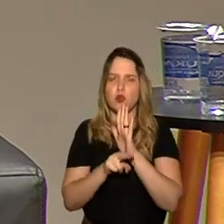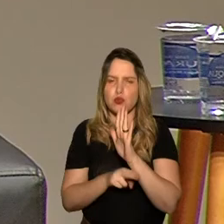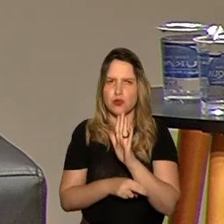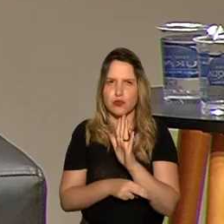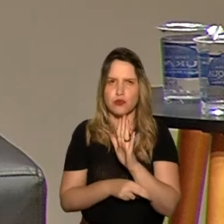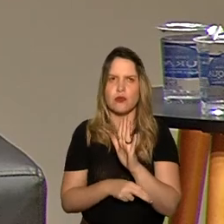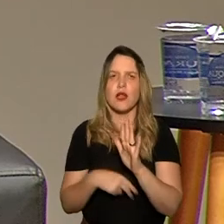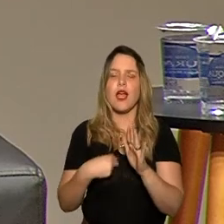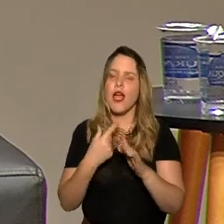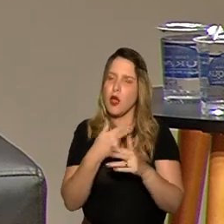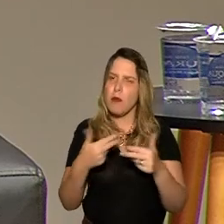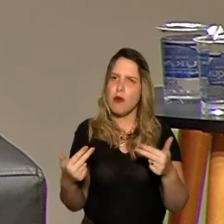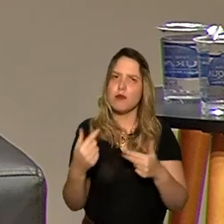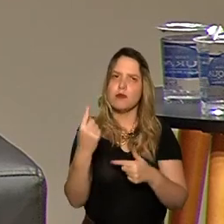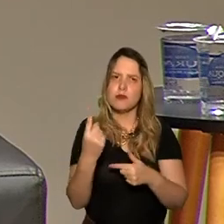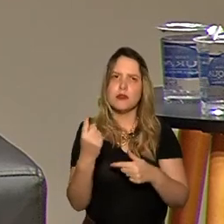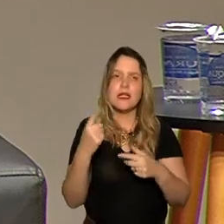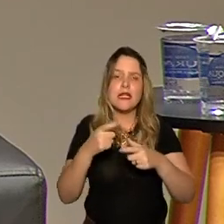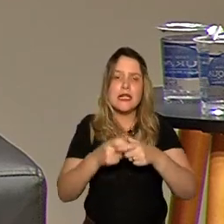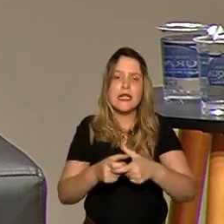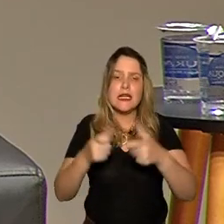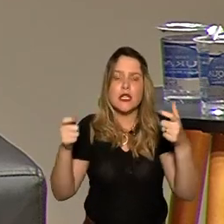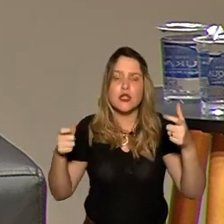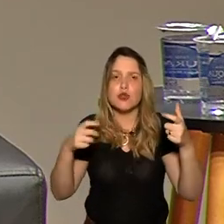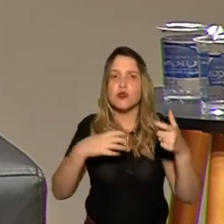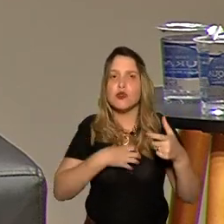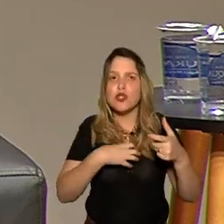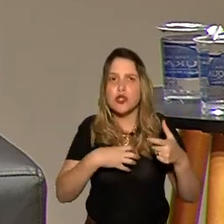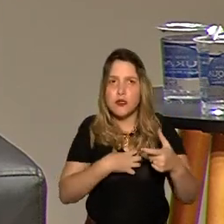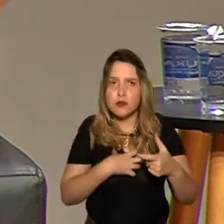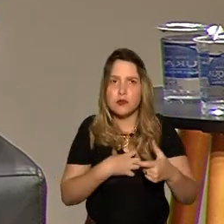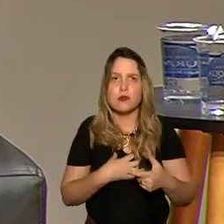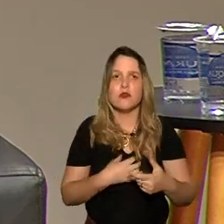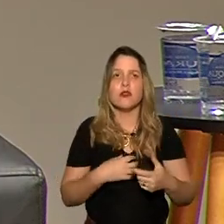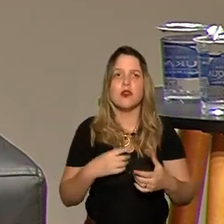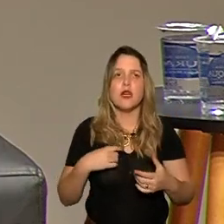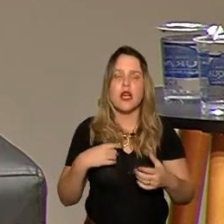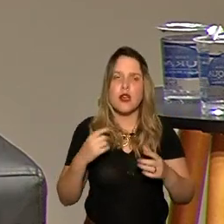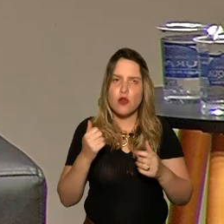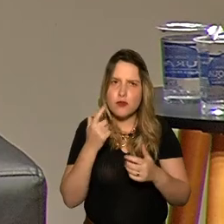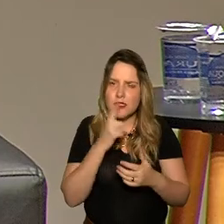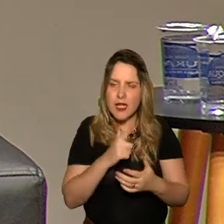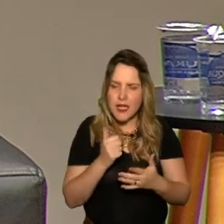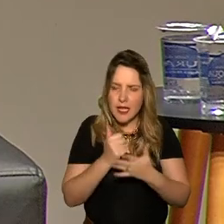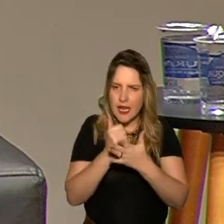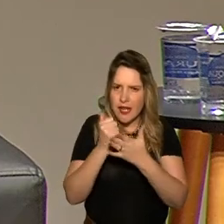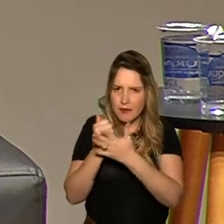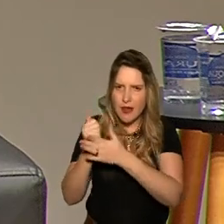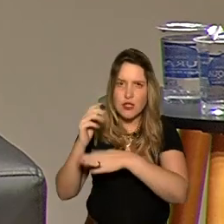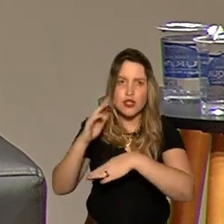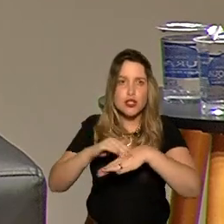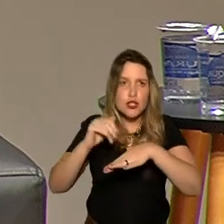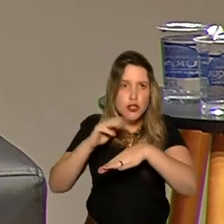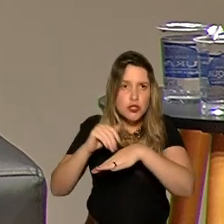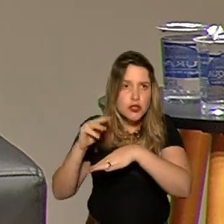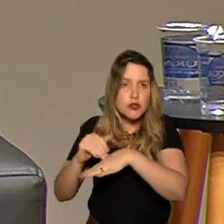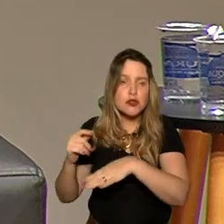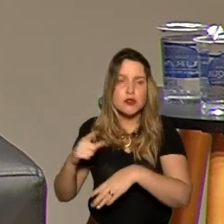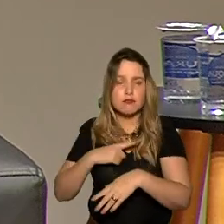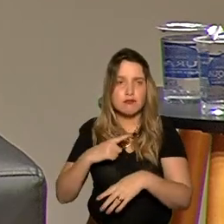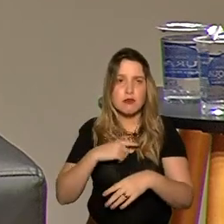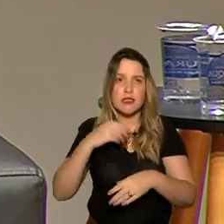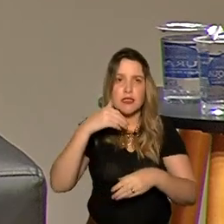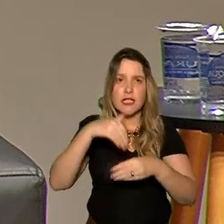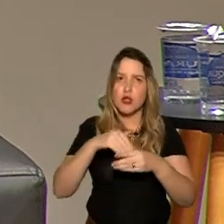de alguma coisa que em grande medida já está definida Então você é convidado é chamado a ser incluído